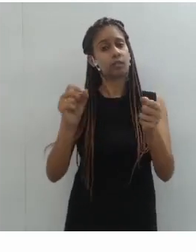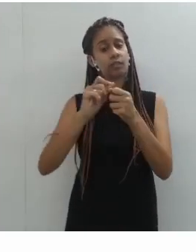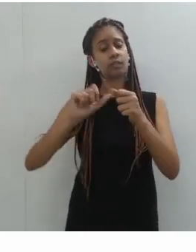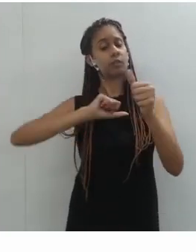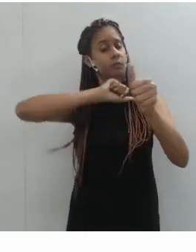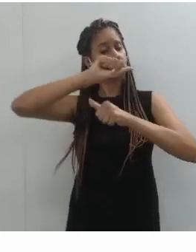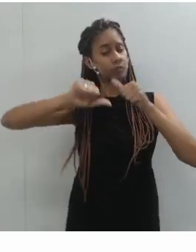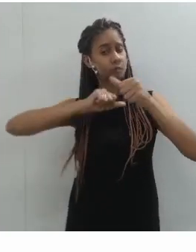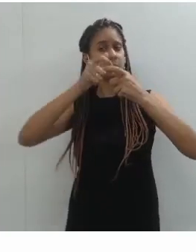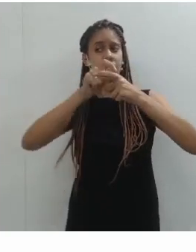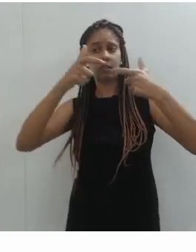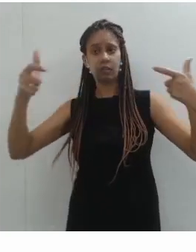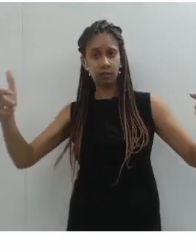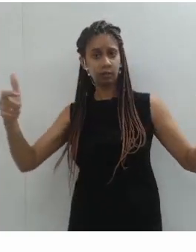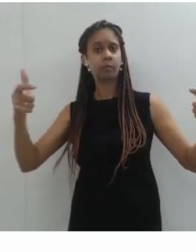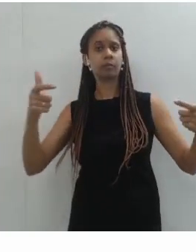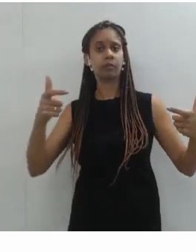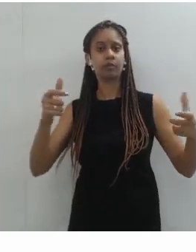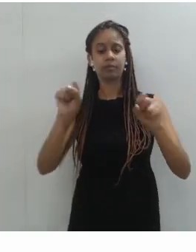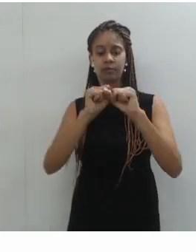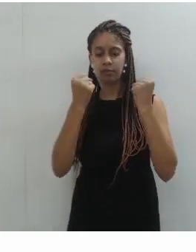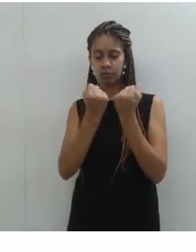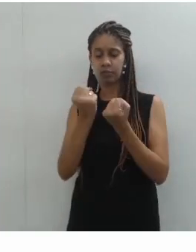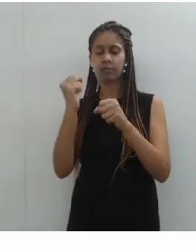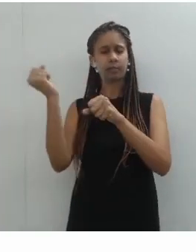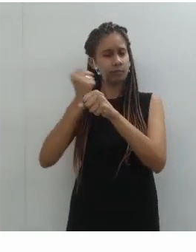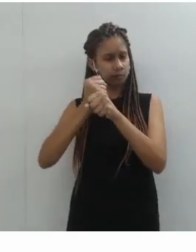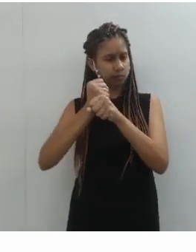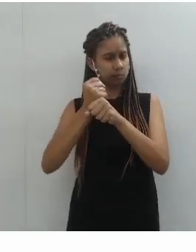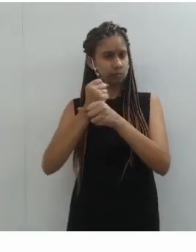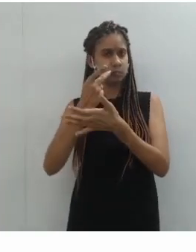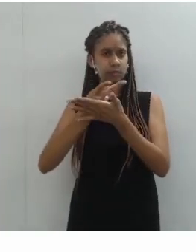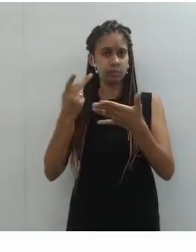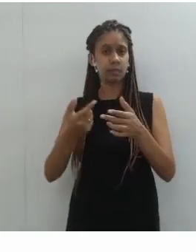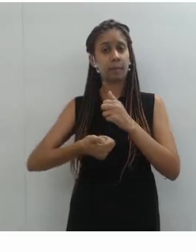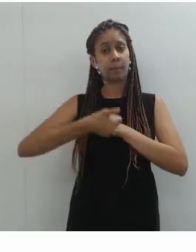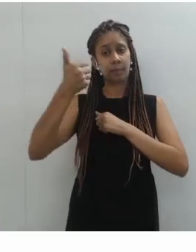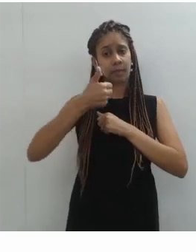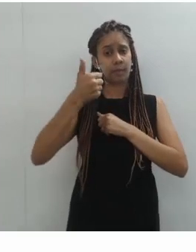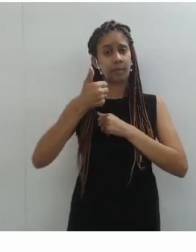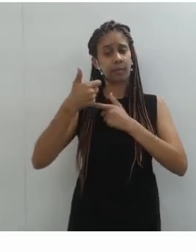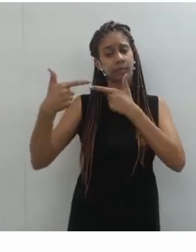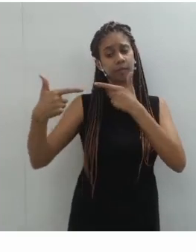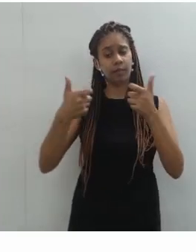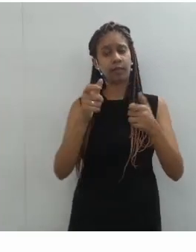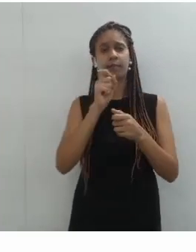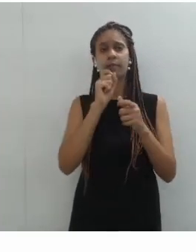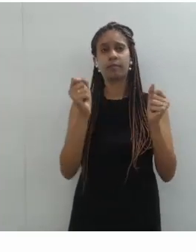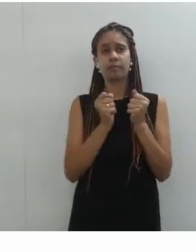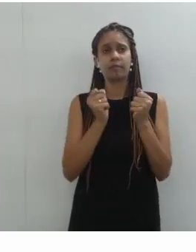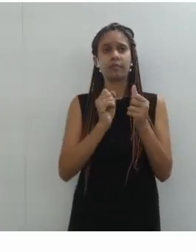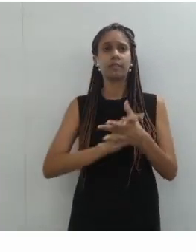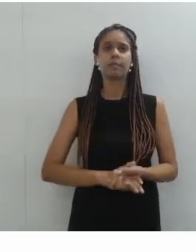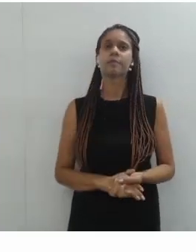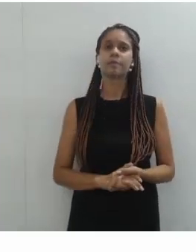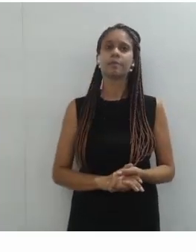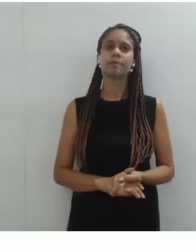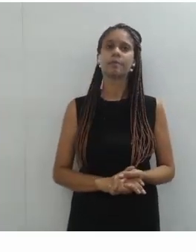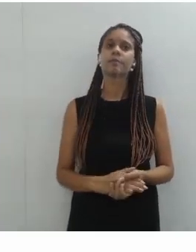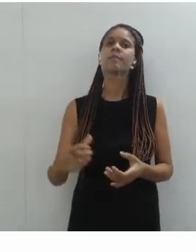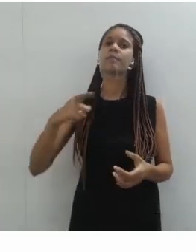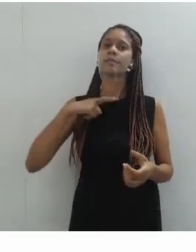transformações nas sociedades do seu tempo, tá bem? Primeiro, a Guerra Fria. Pode observar aí. A Guerra Fria